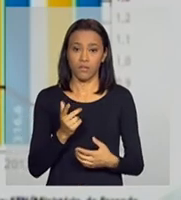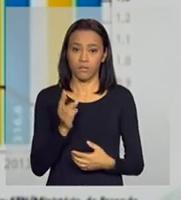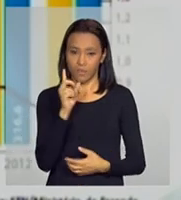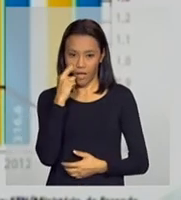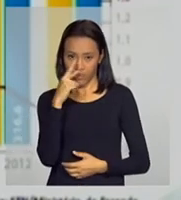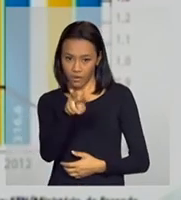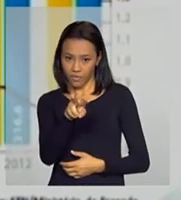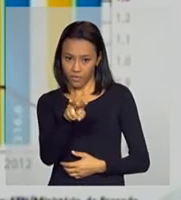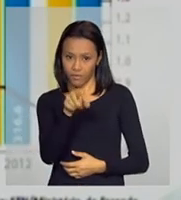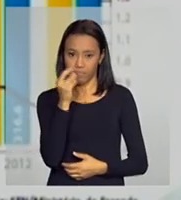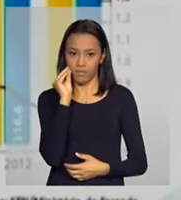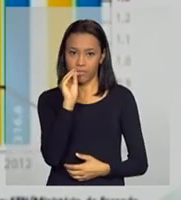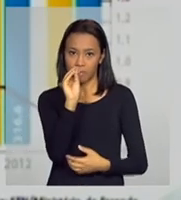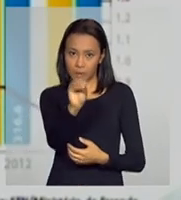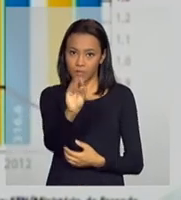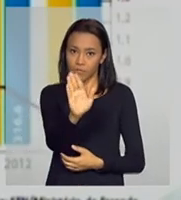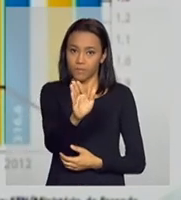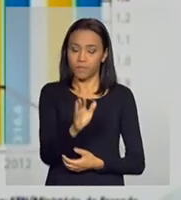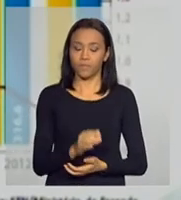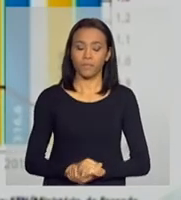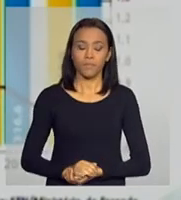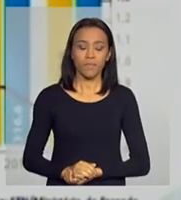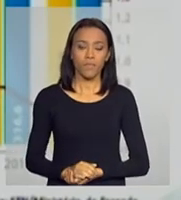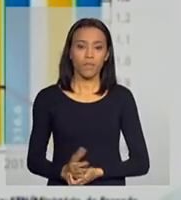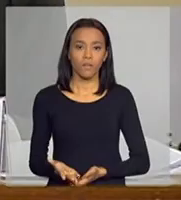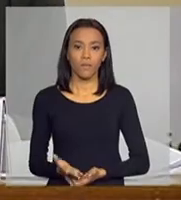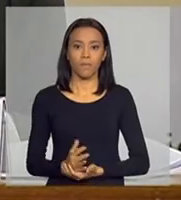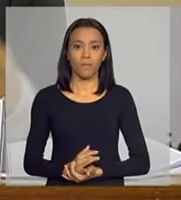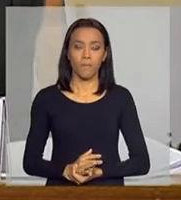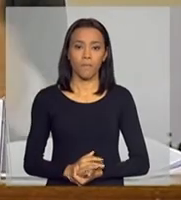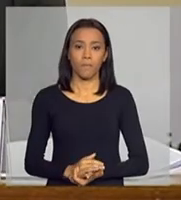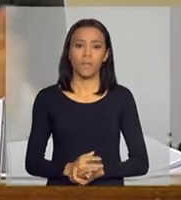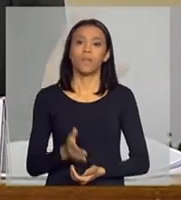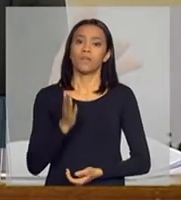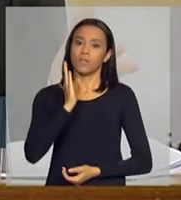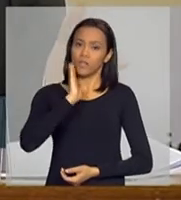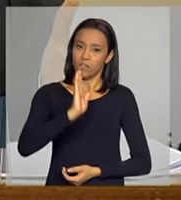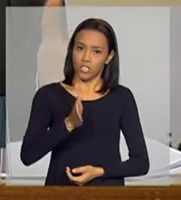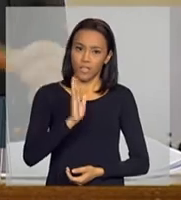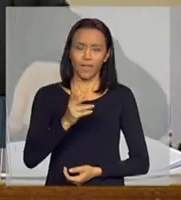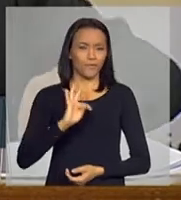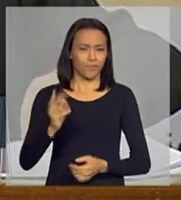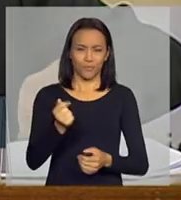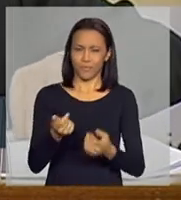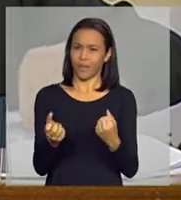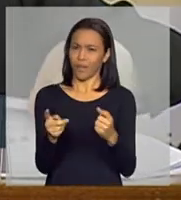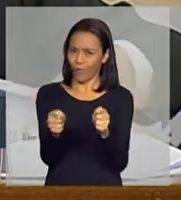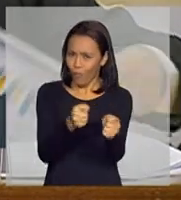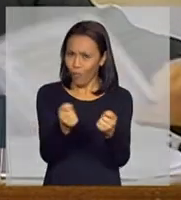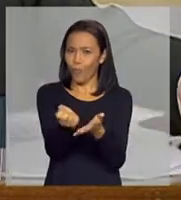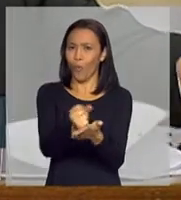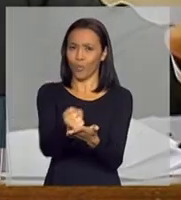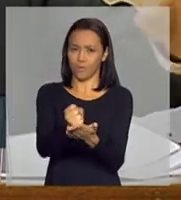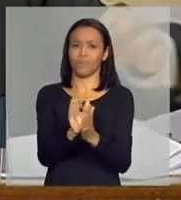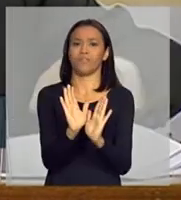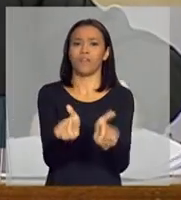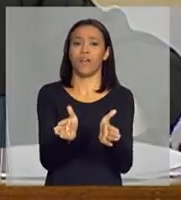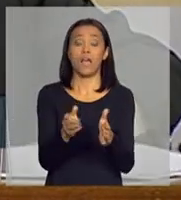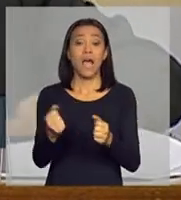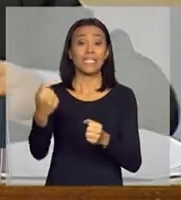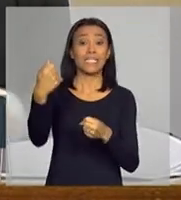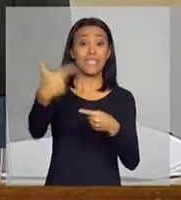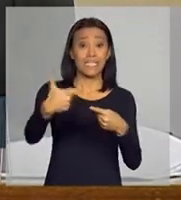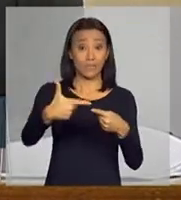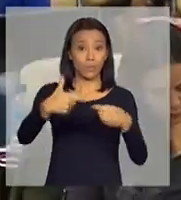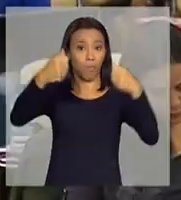bom tá escrito ali 349 milhões e está absolutamente sob controle a segunda grande